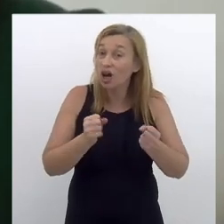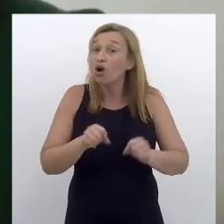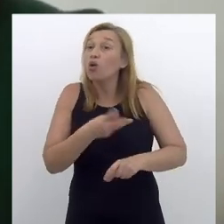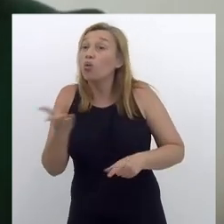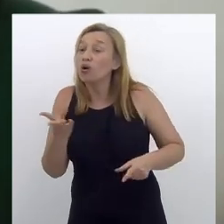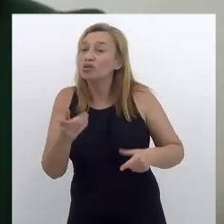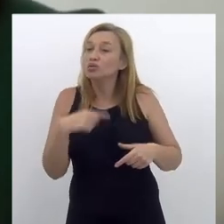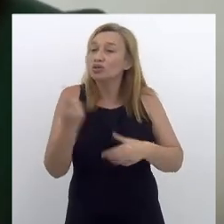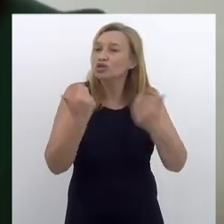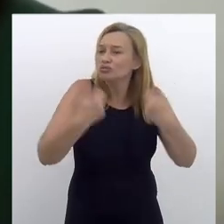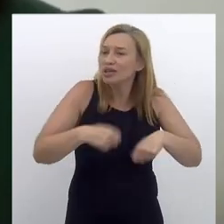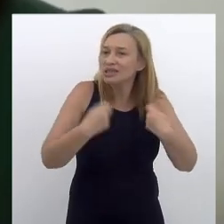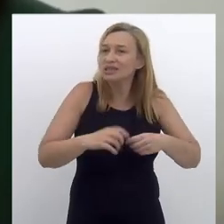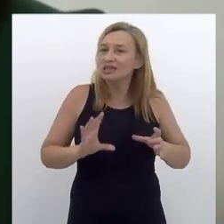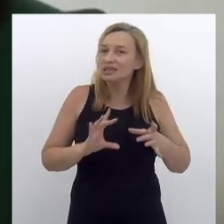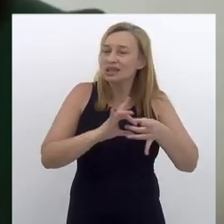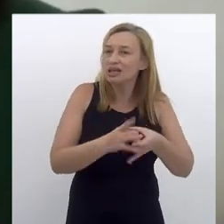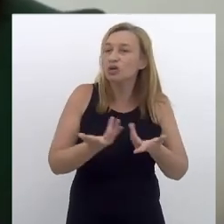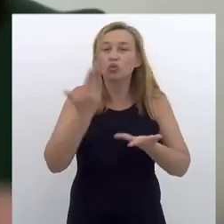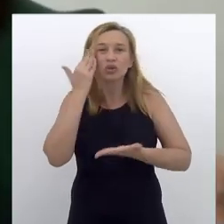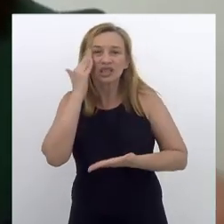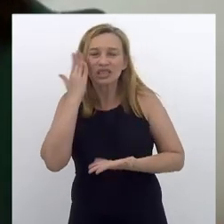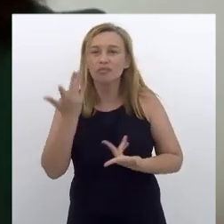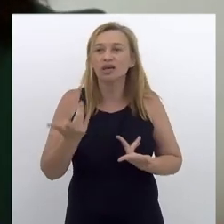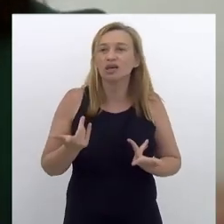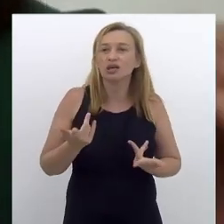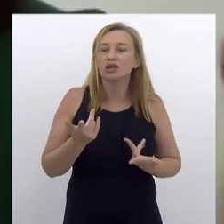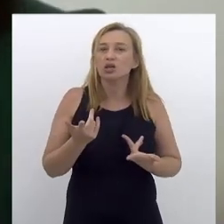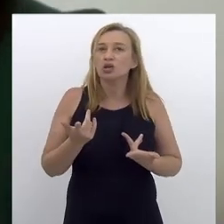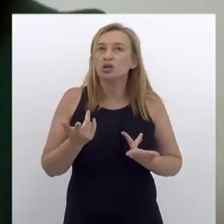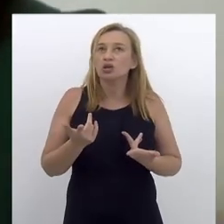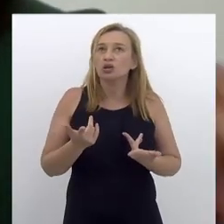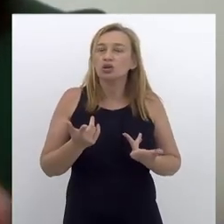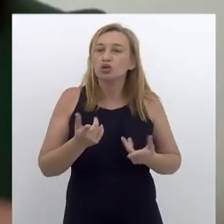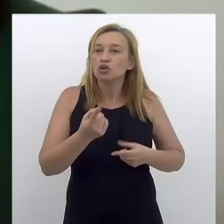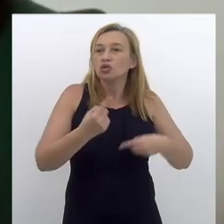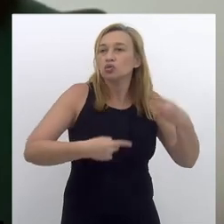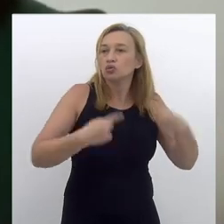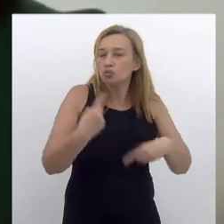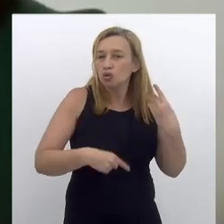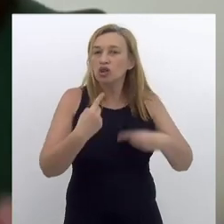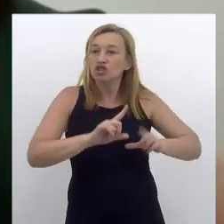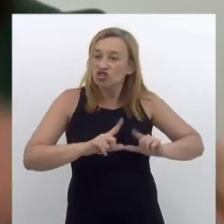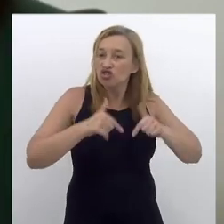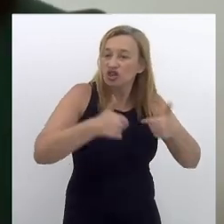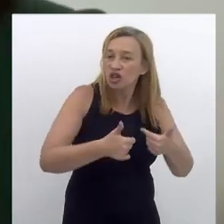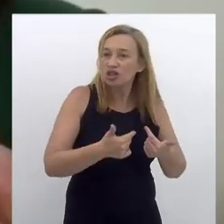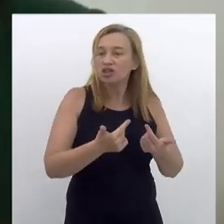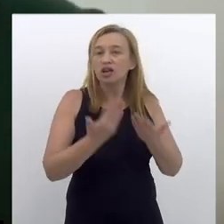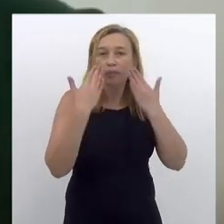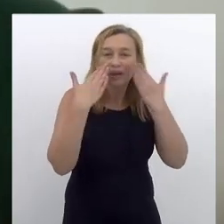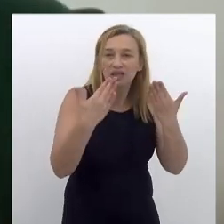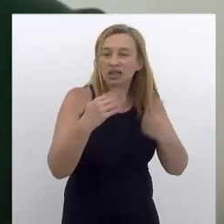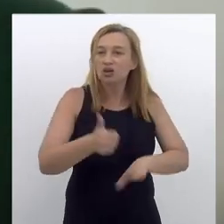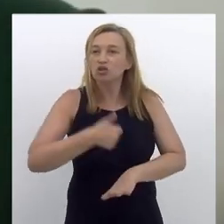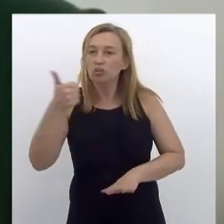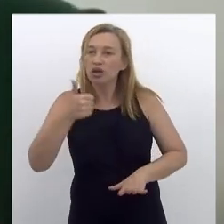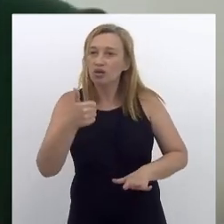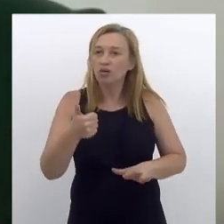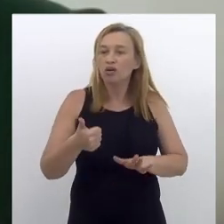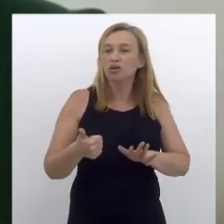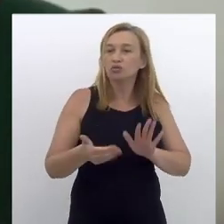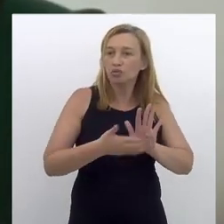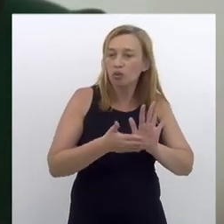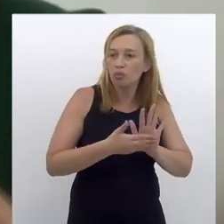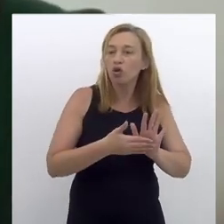reforçar, né, o quanto a gente precisa dessa consonância, do entendimento e do jogo político, de chegar e apresentar as